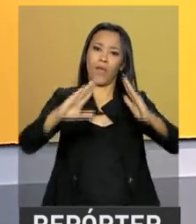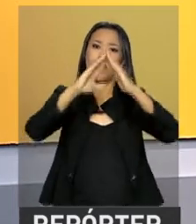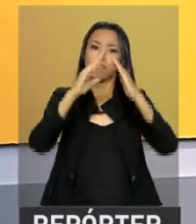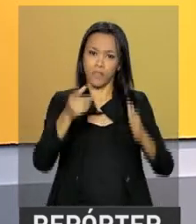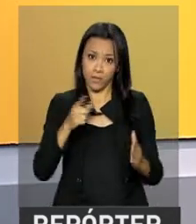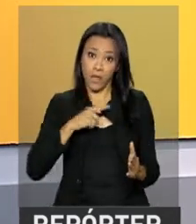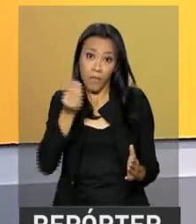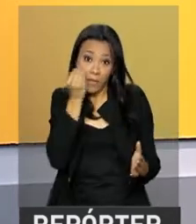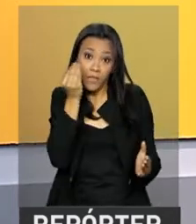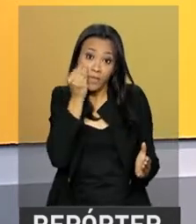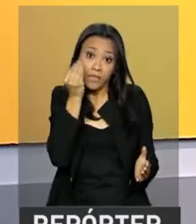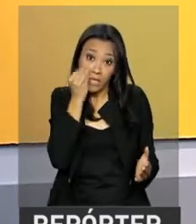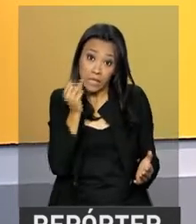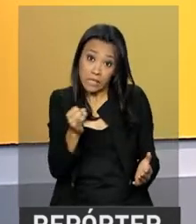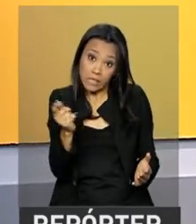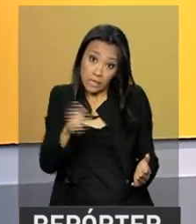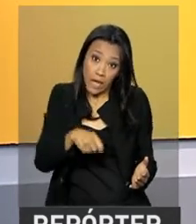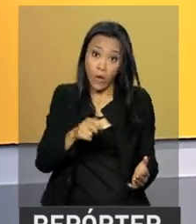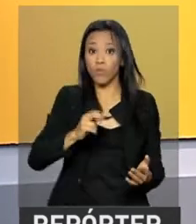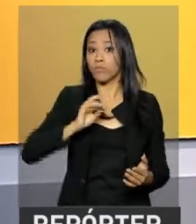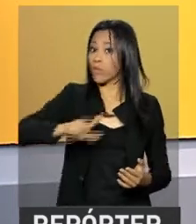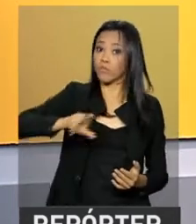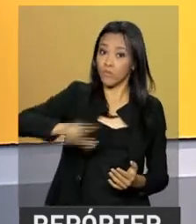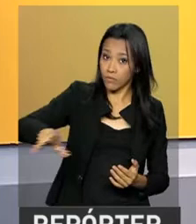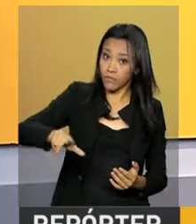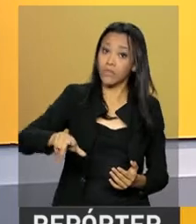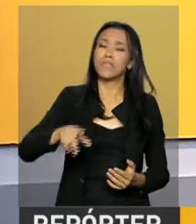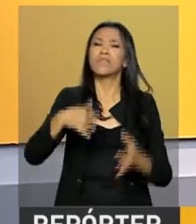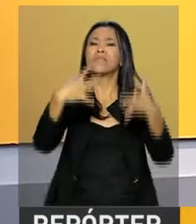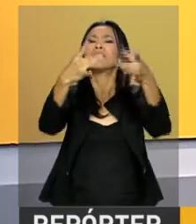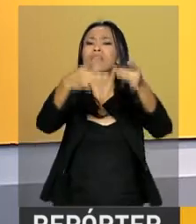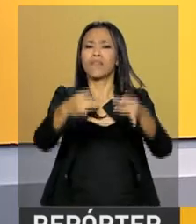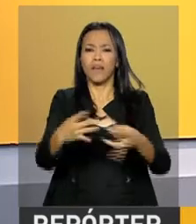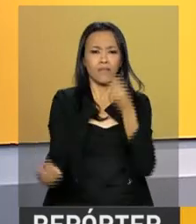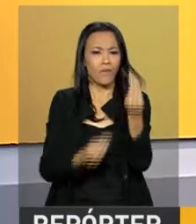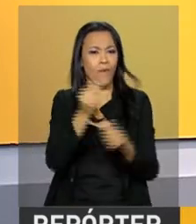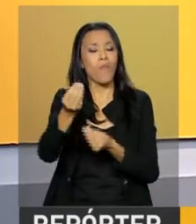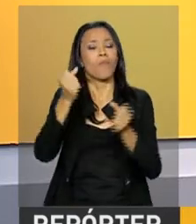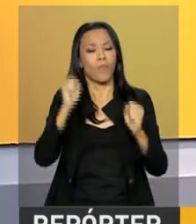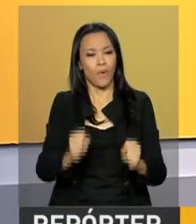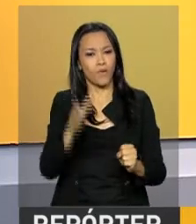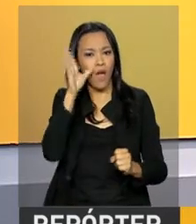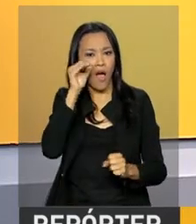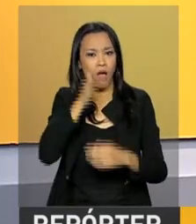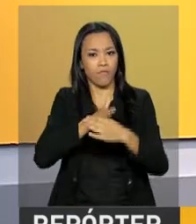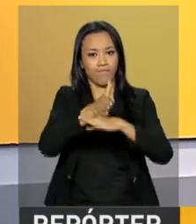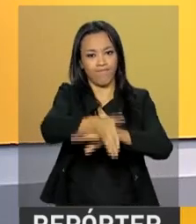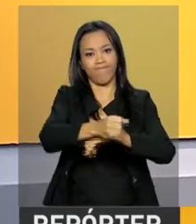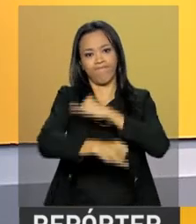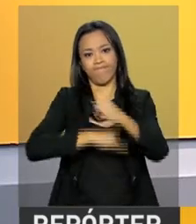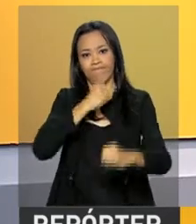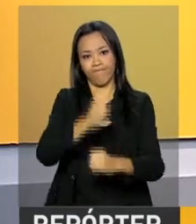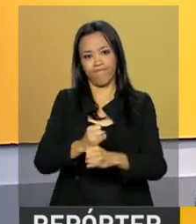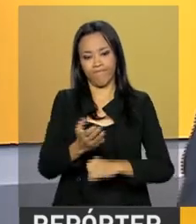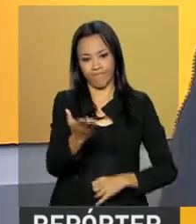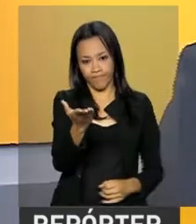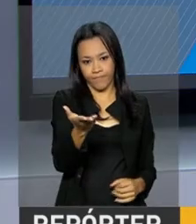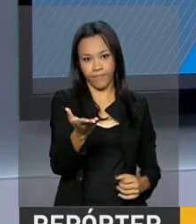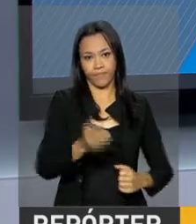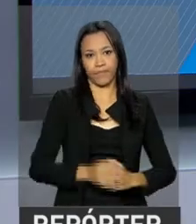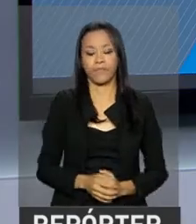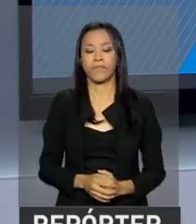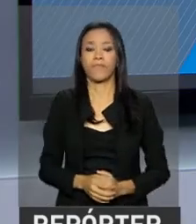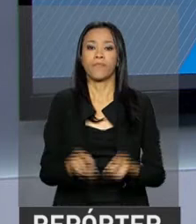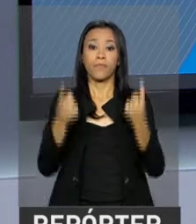da compra de um imóvel os detalhes estão na página da caixa econômica federal na internet